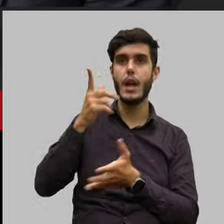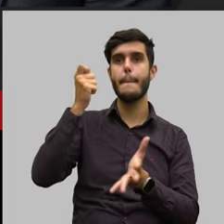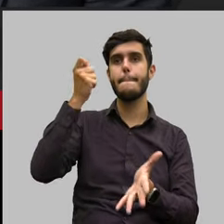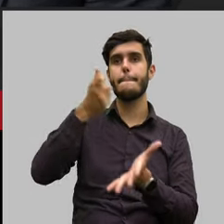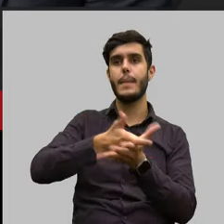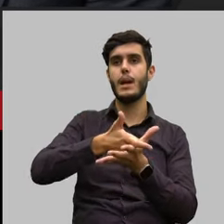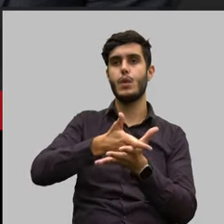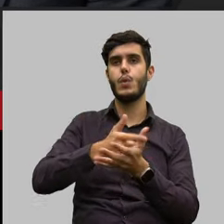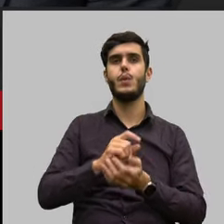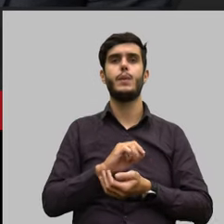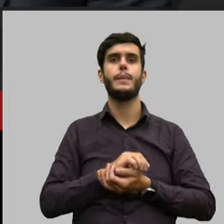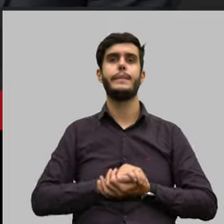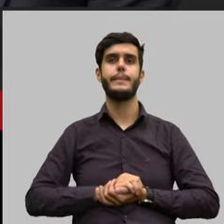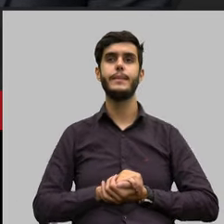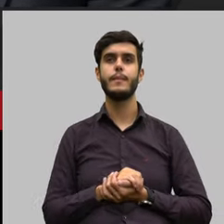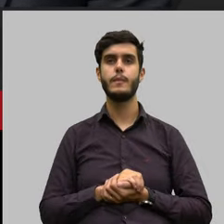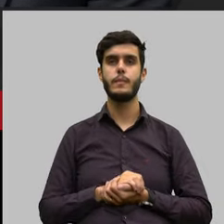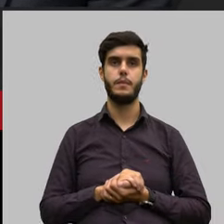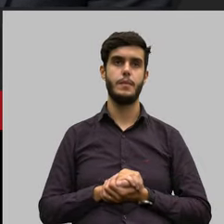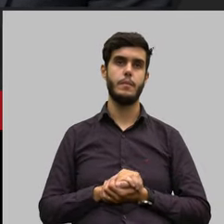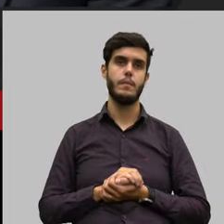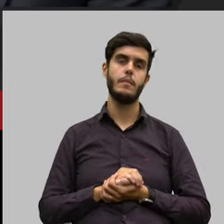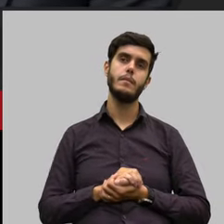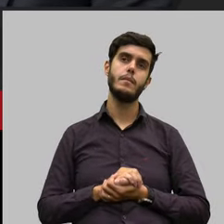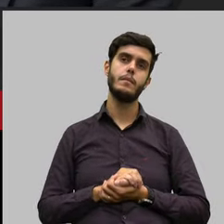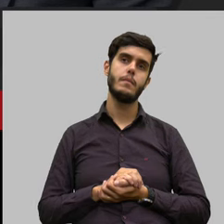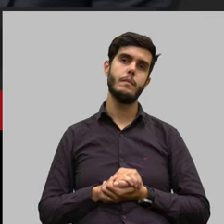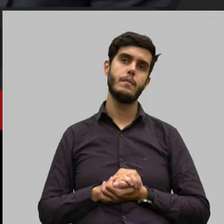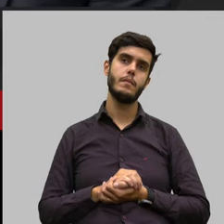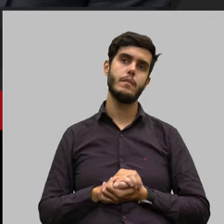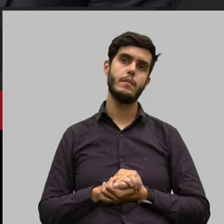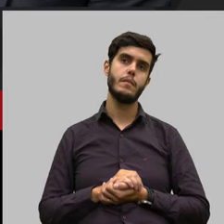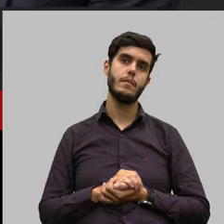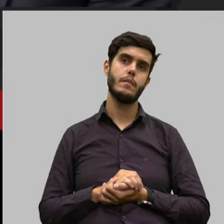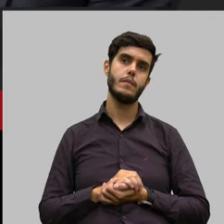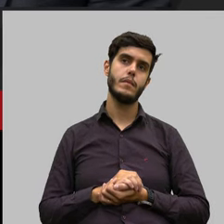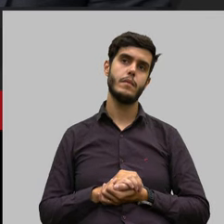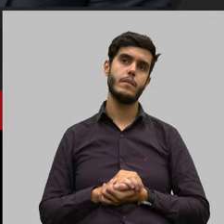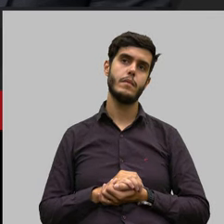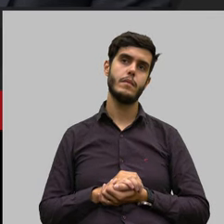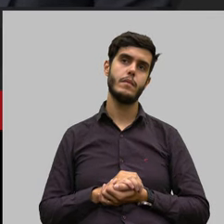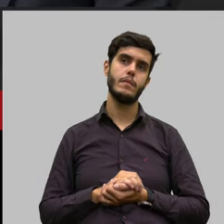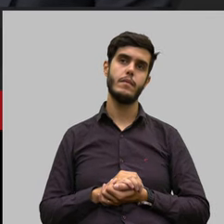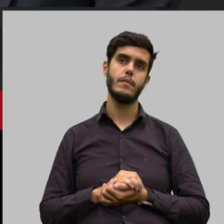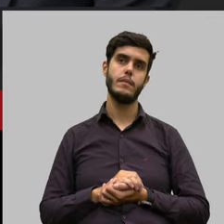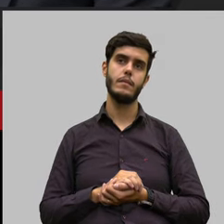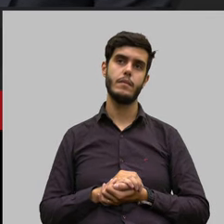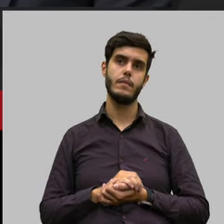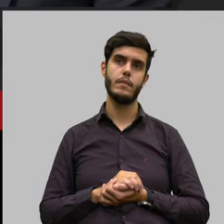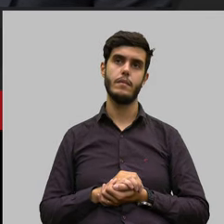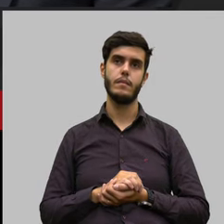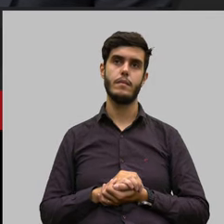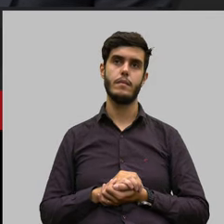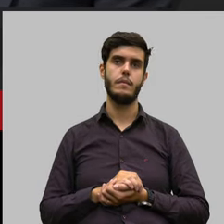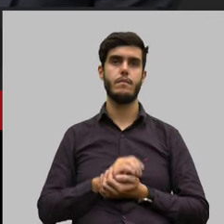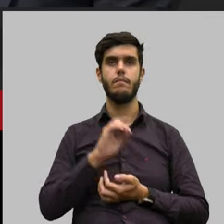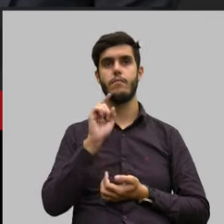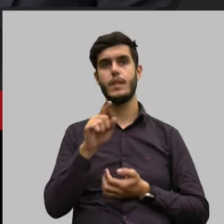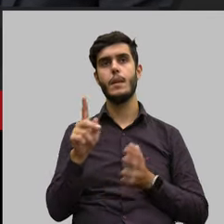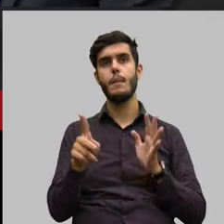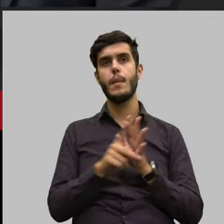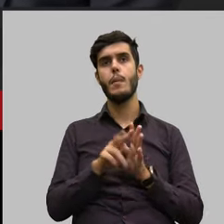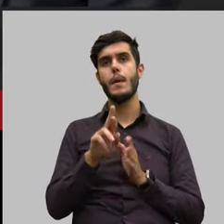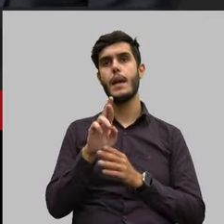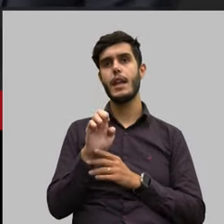em pagamentos aqui eu trago um um breve Panorama do regime de recuperação fiscal